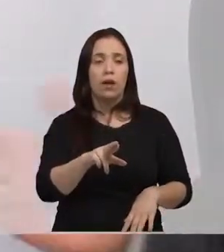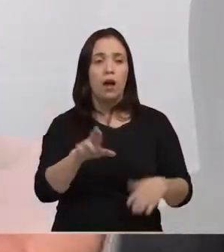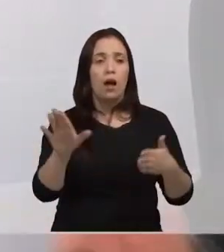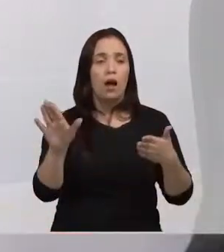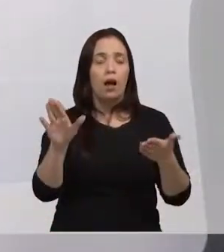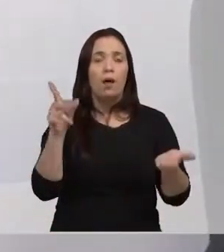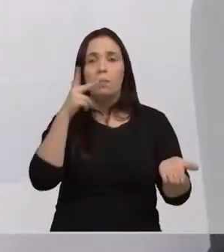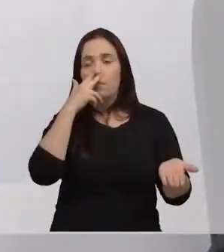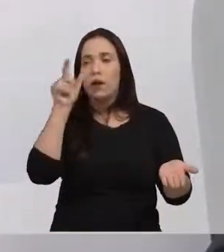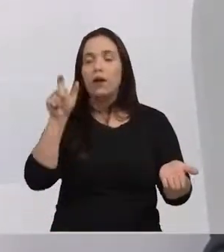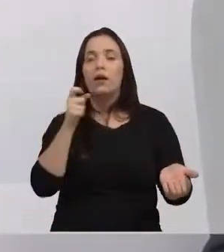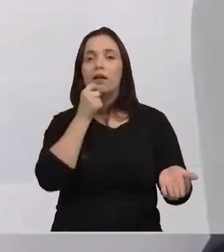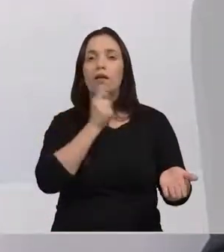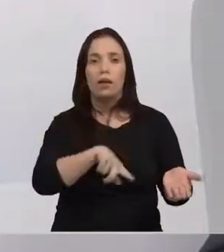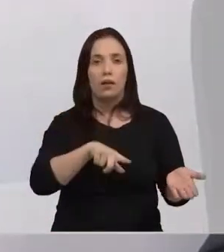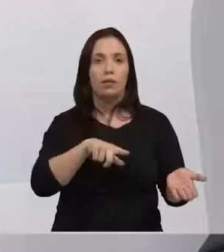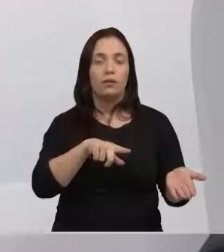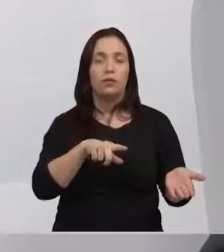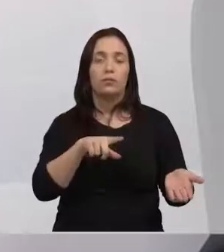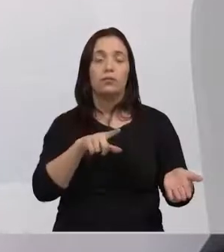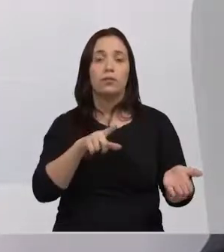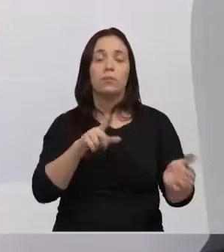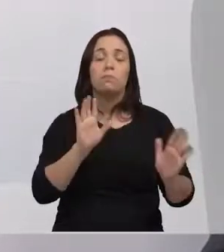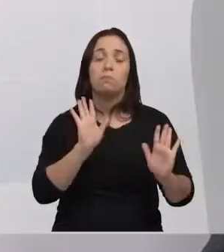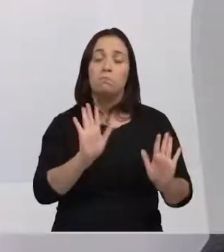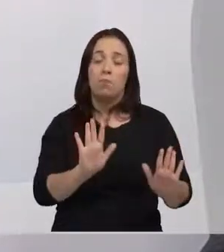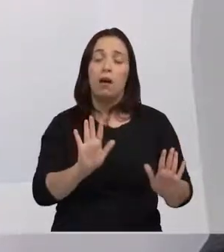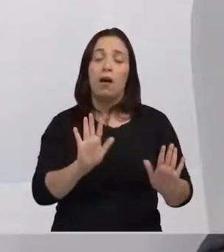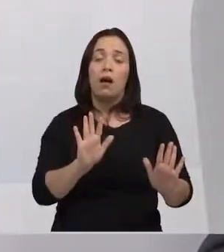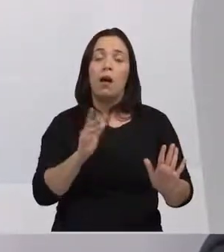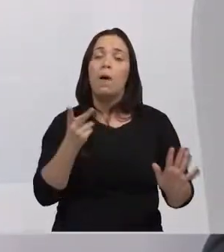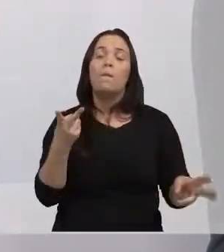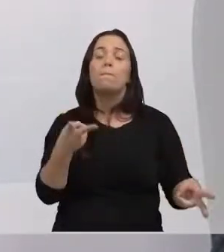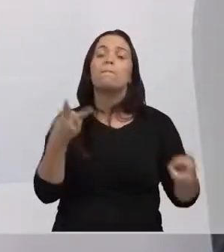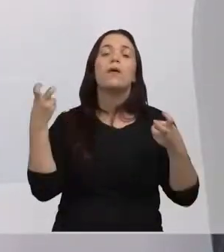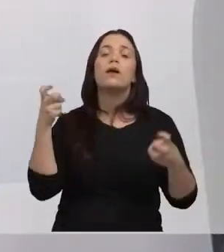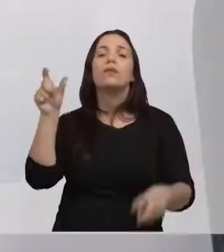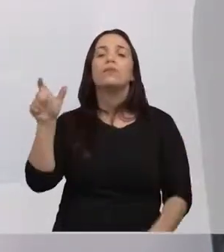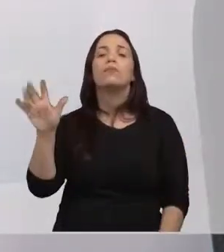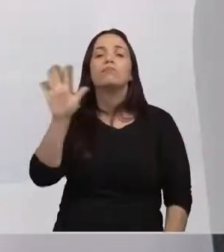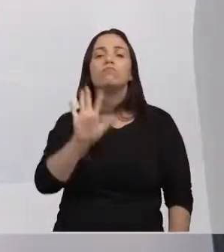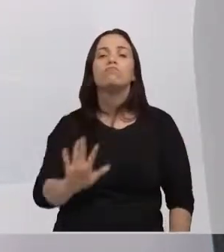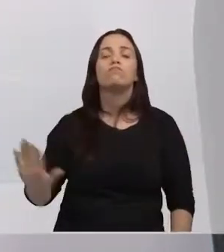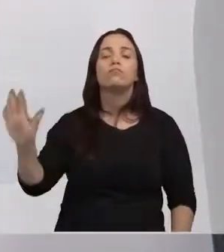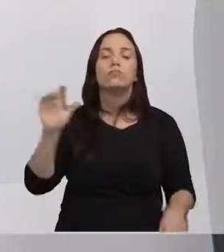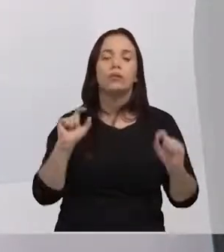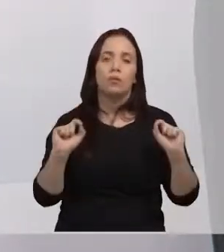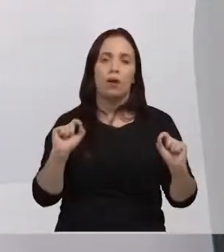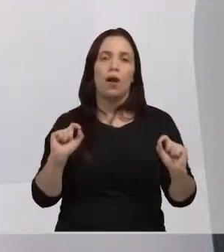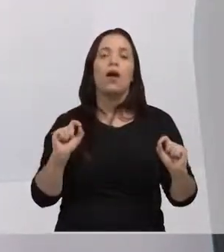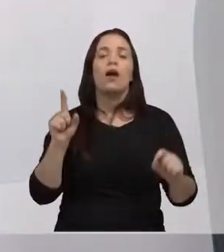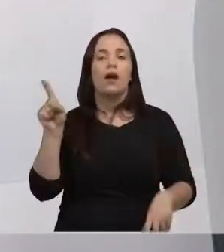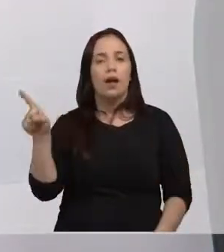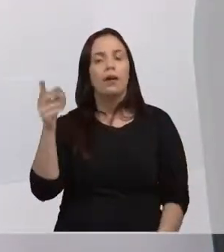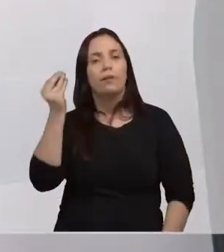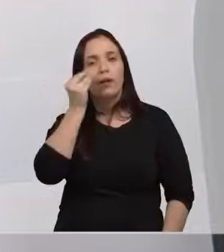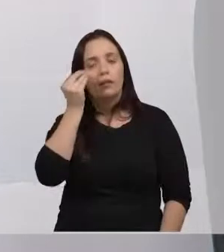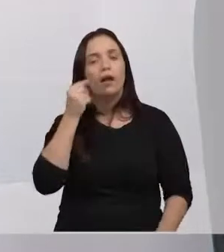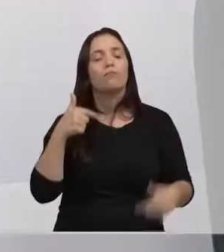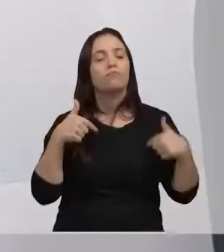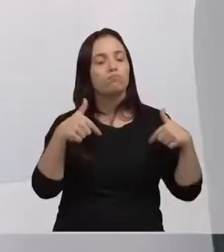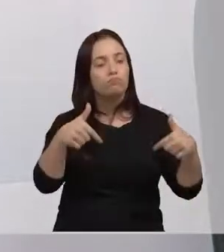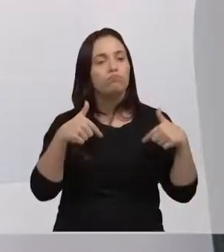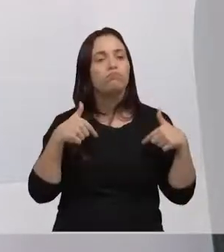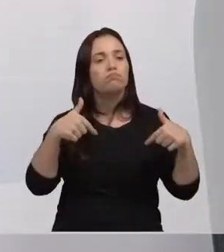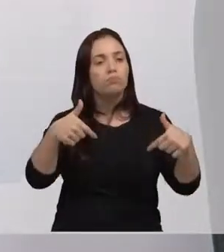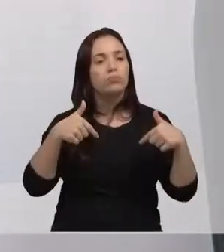porque ele falou em inglês, mas, por outro lado, ele demonstrou que tudo que for possível ele fazer